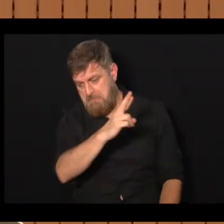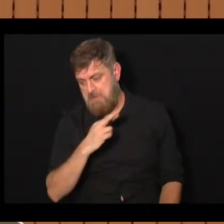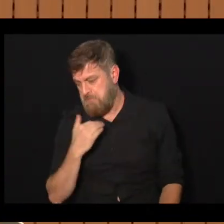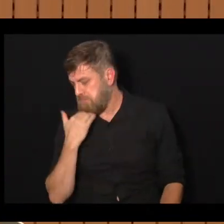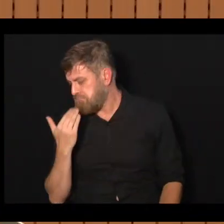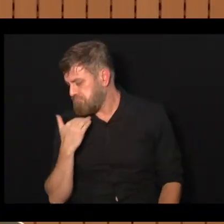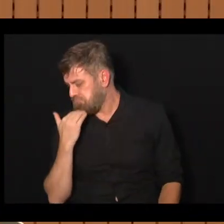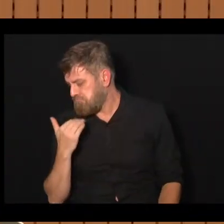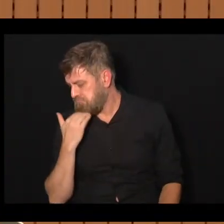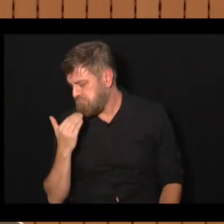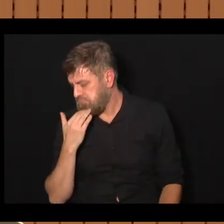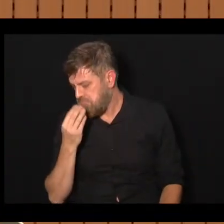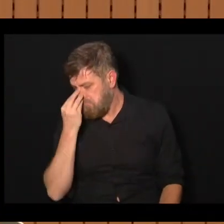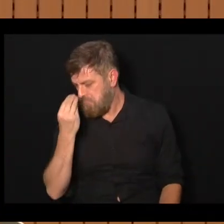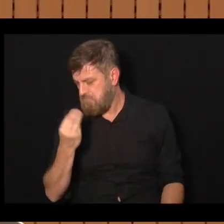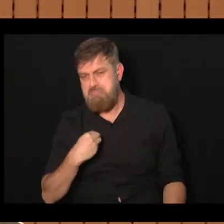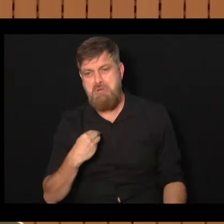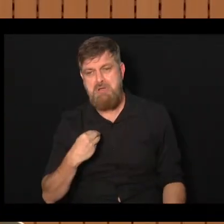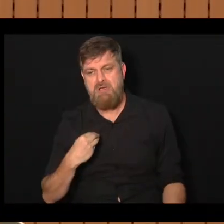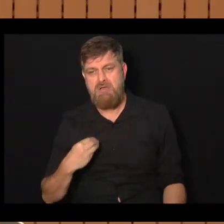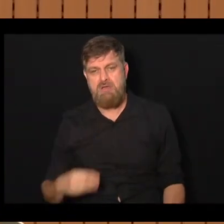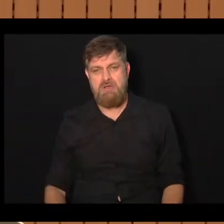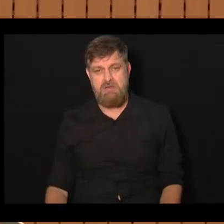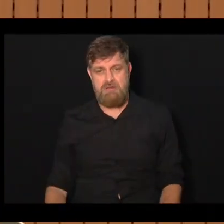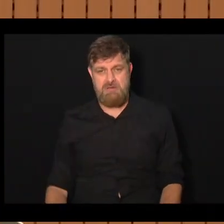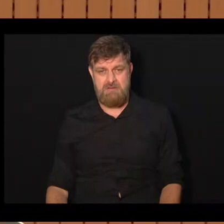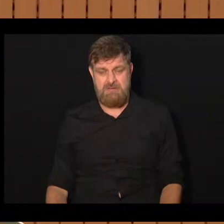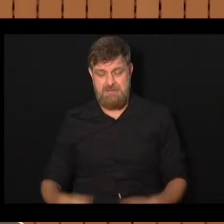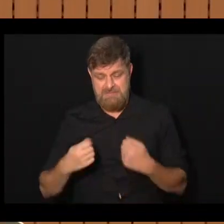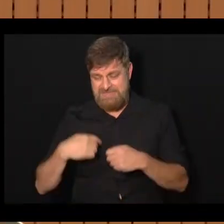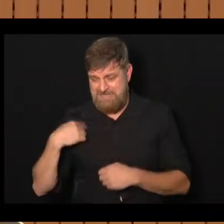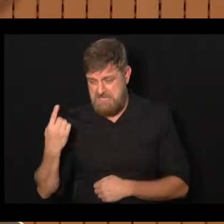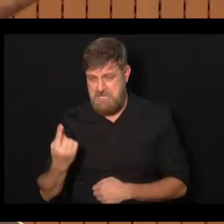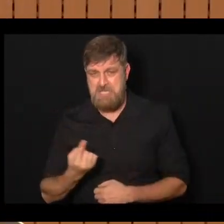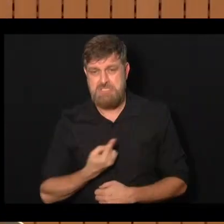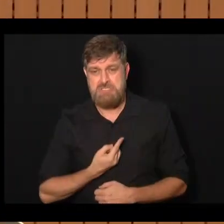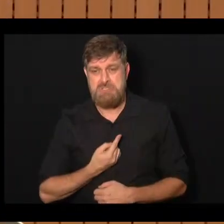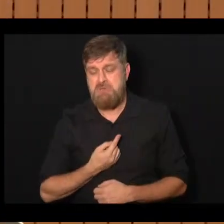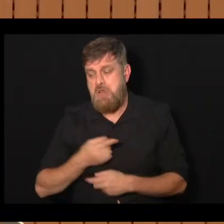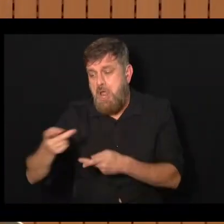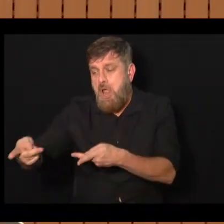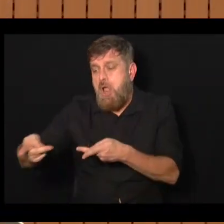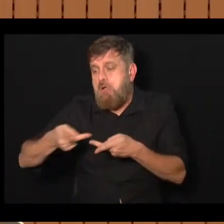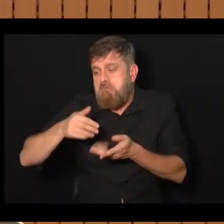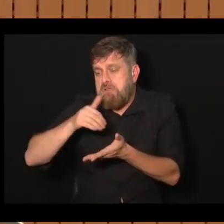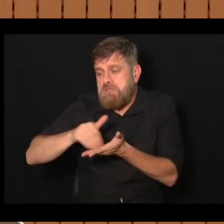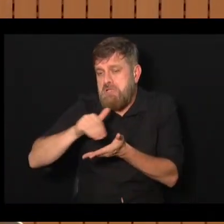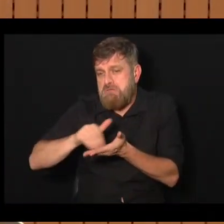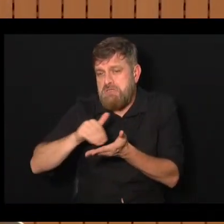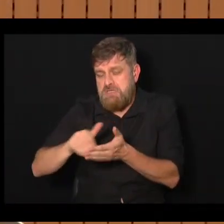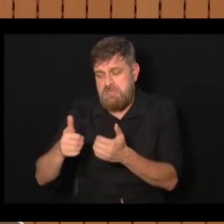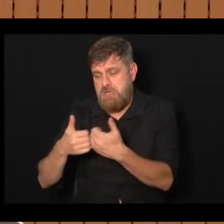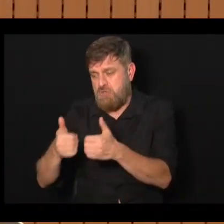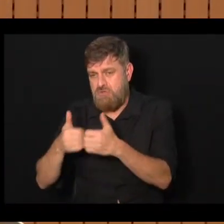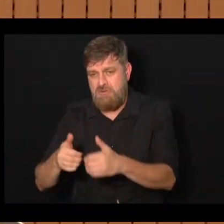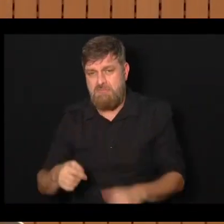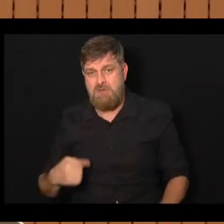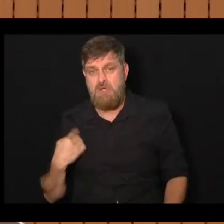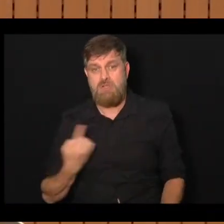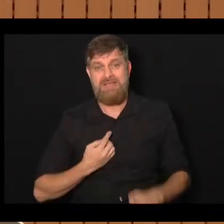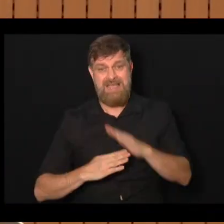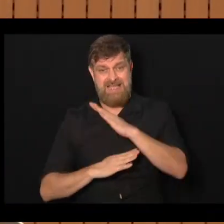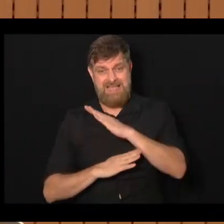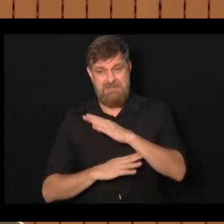eco. Então é preciso que a gente não mais fique convidando o secretário de transporte. Essa casa